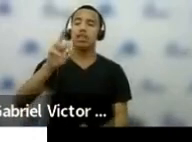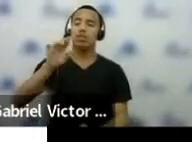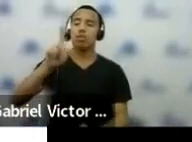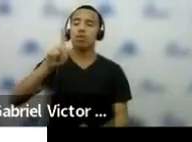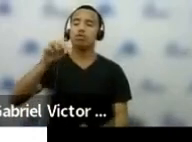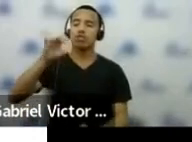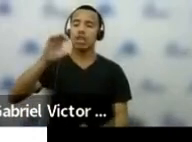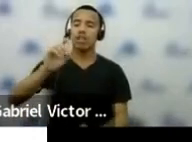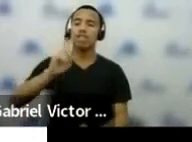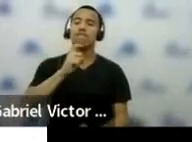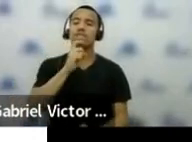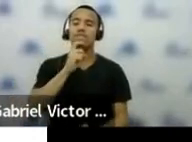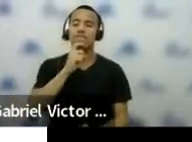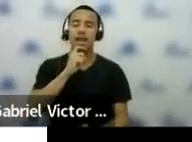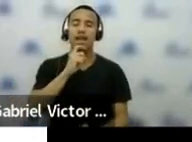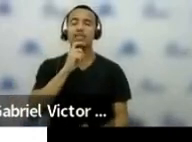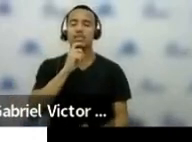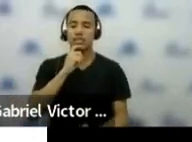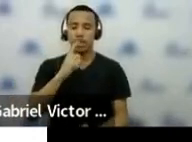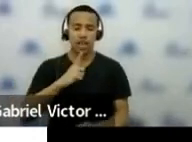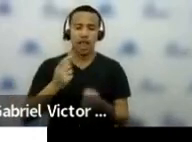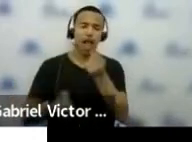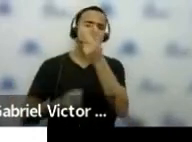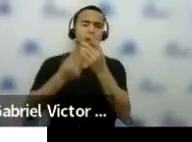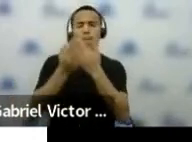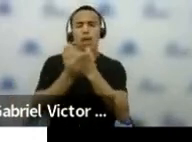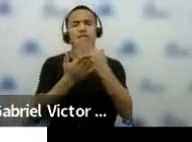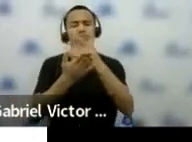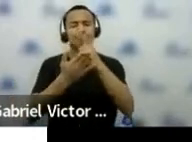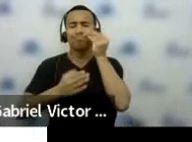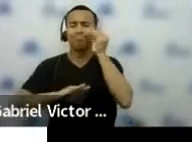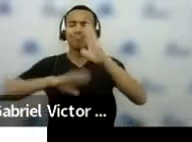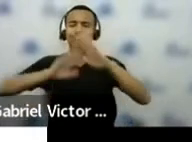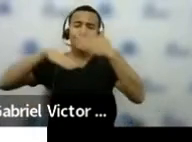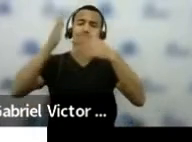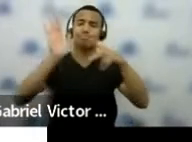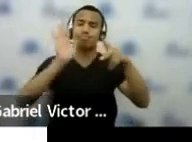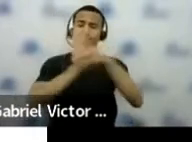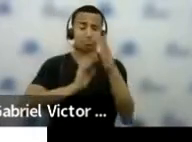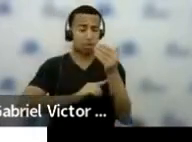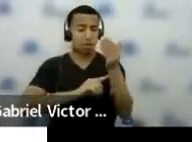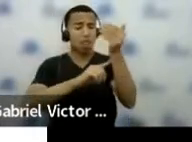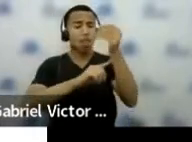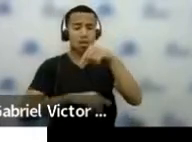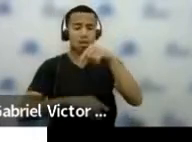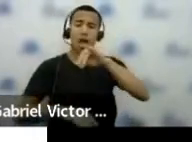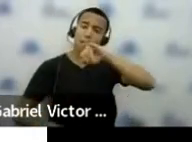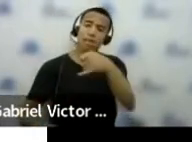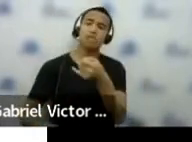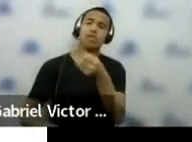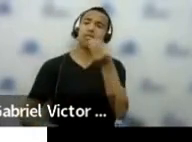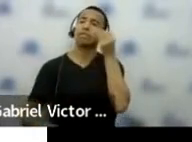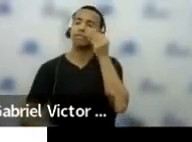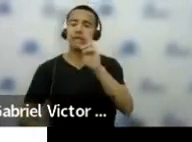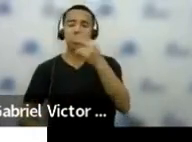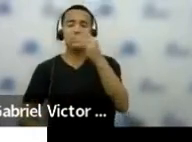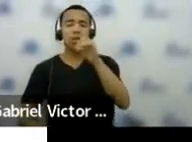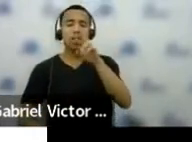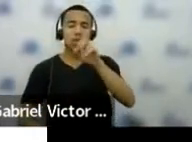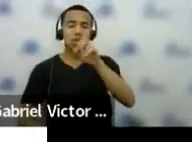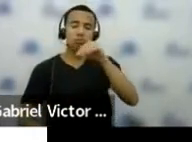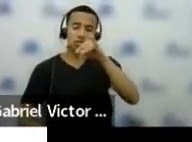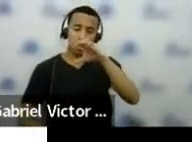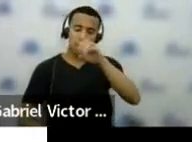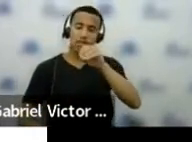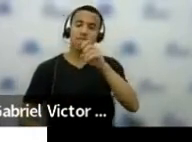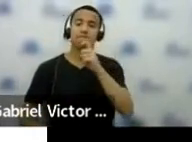aí algumas iniciativas para desenvolvimento de tecnologias para aproveitar o hidrogênio verde, aproveitar resíduos para